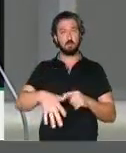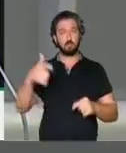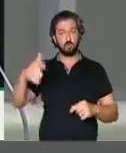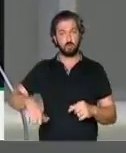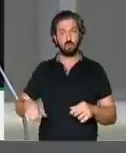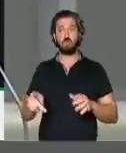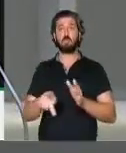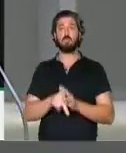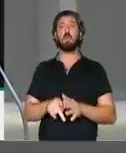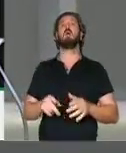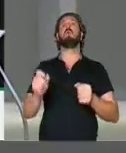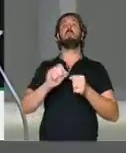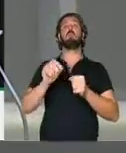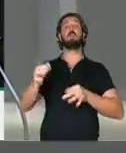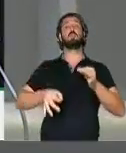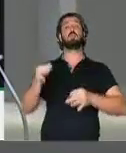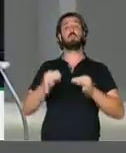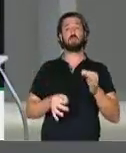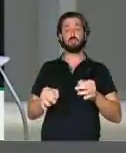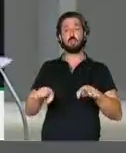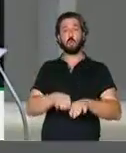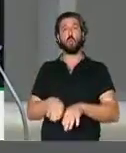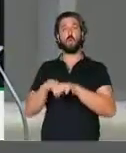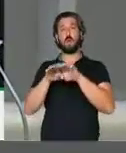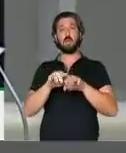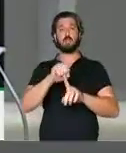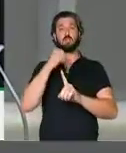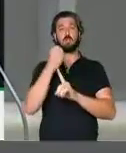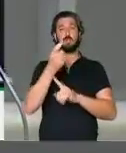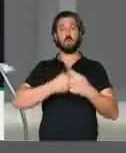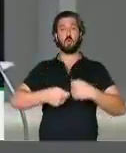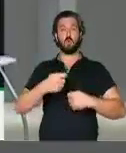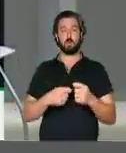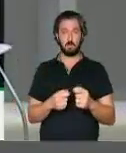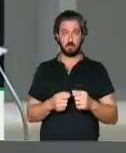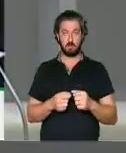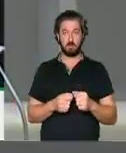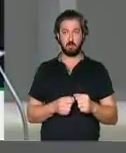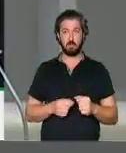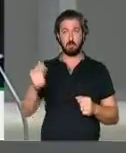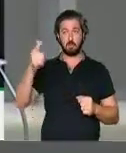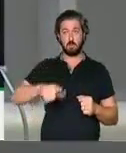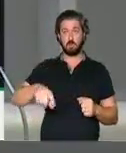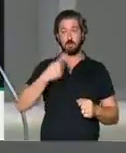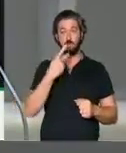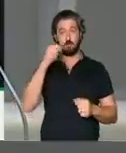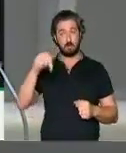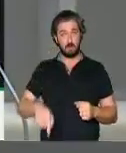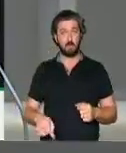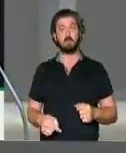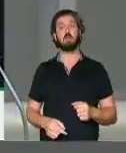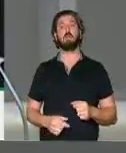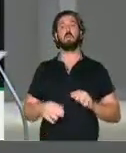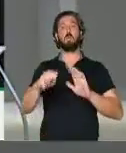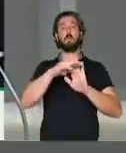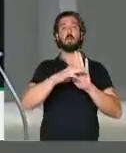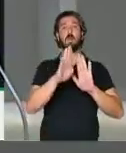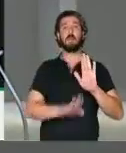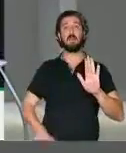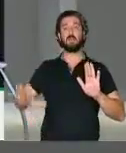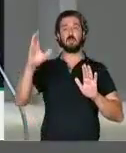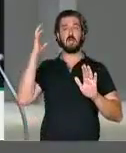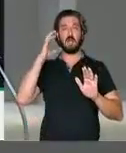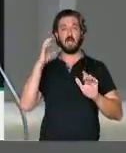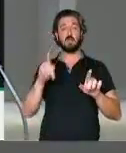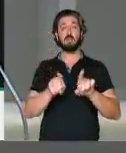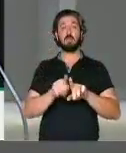redistributivas, promotoras de justiça e de igualdade socioeconômica. Reafirmamos isso em Programa Nacional de